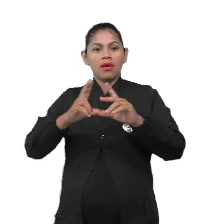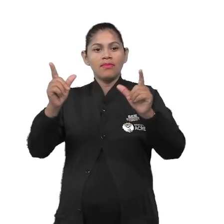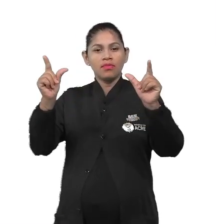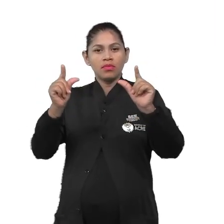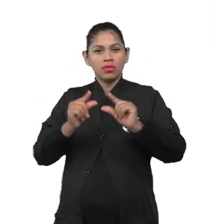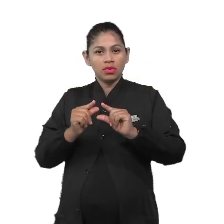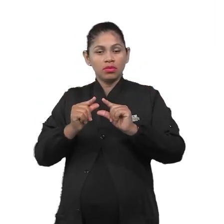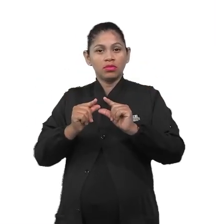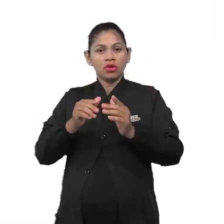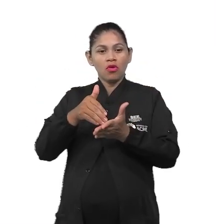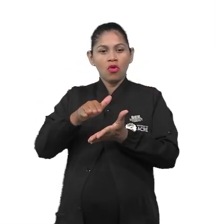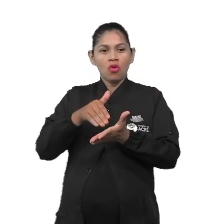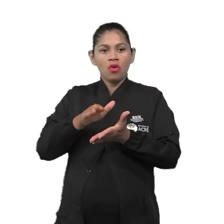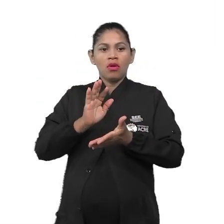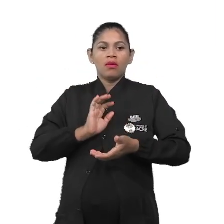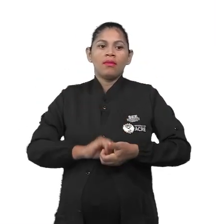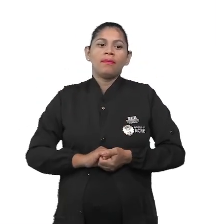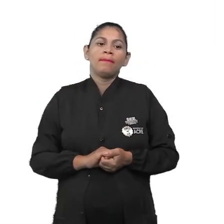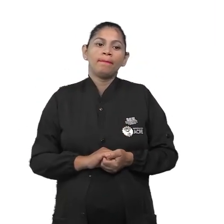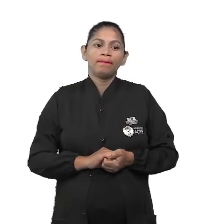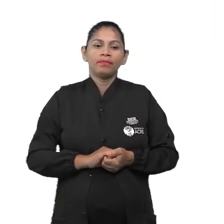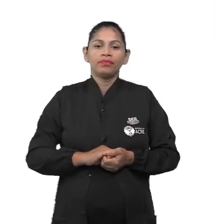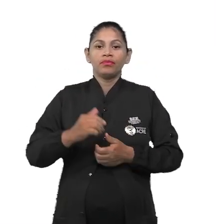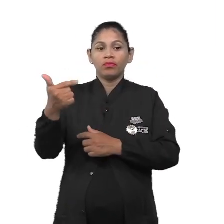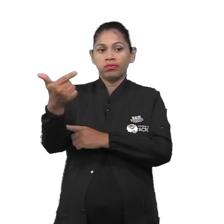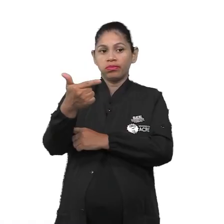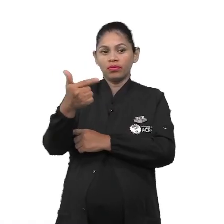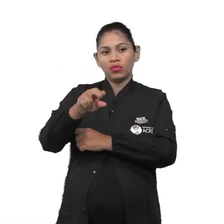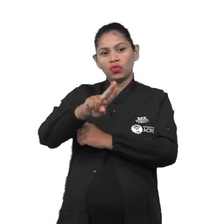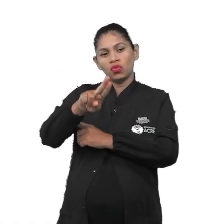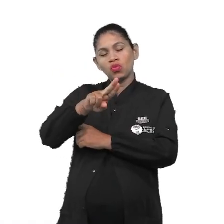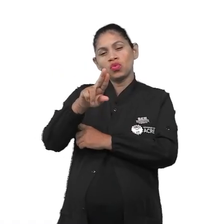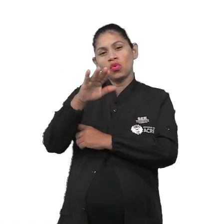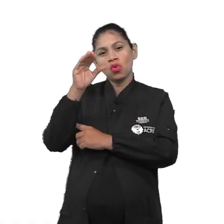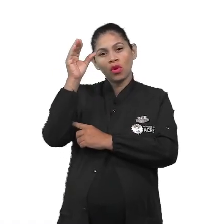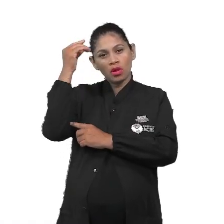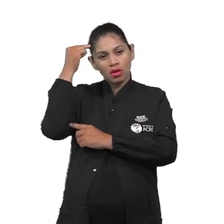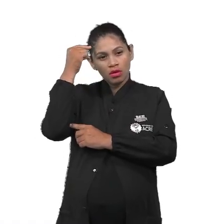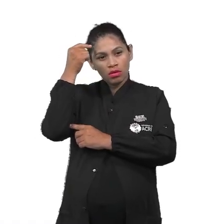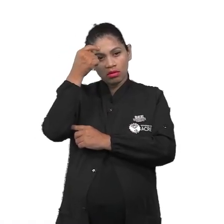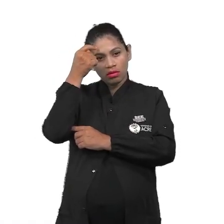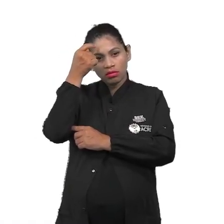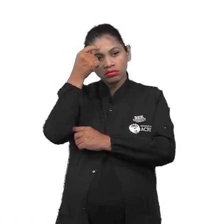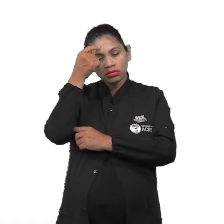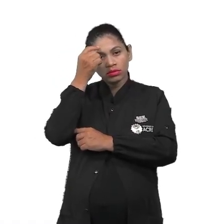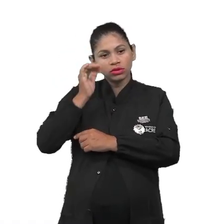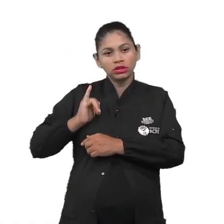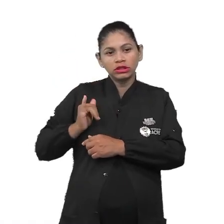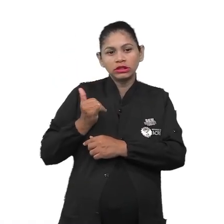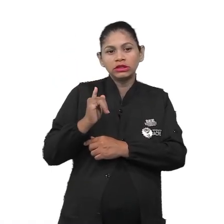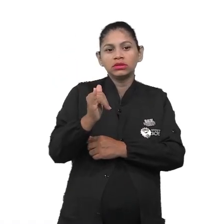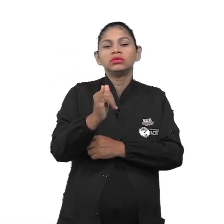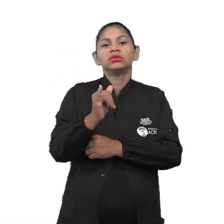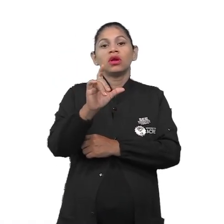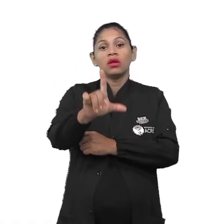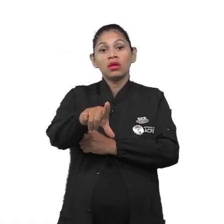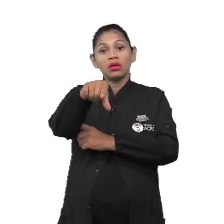Segundo, uso consciente de tecnologia e optar por fontes de energia